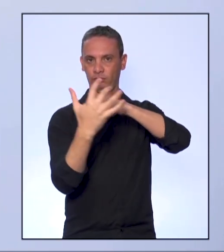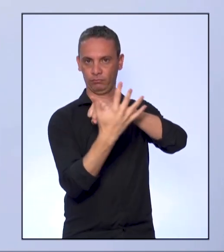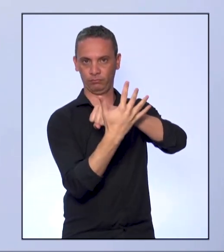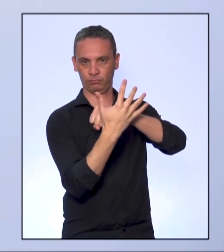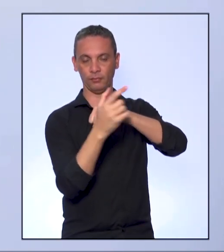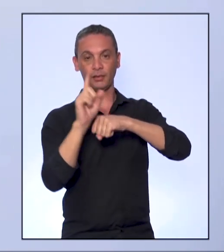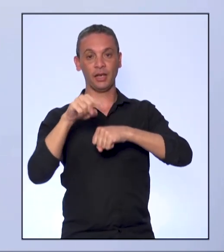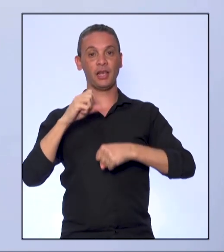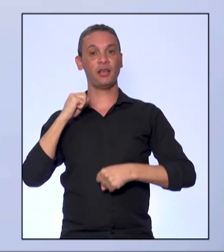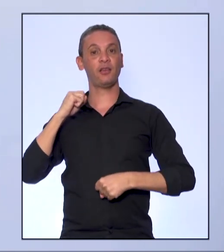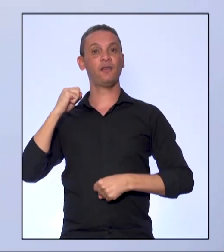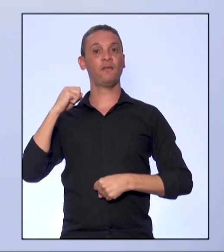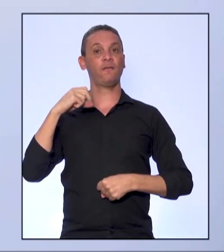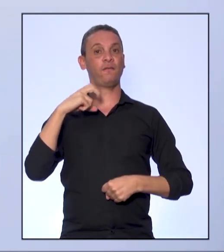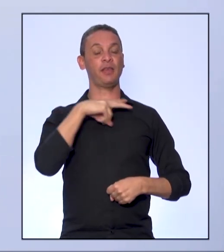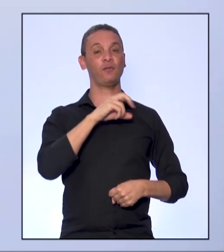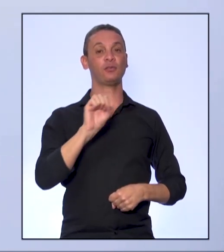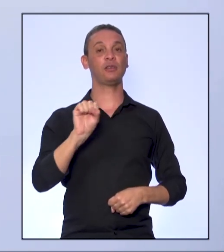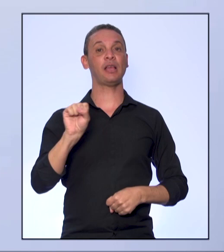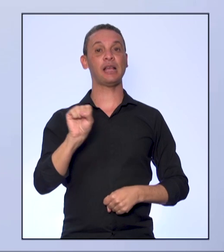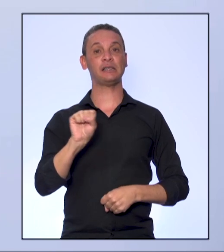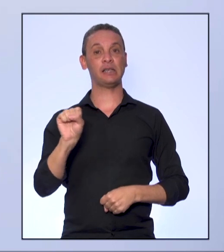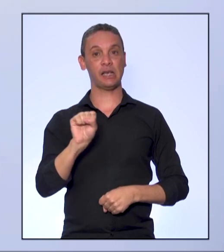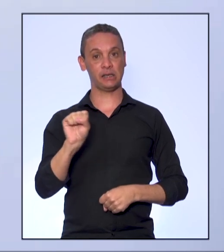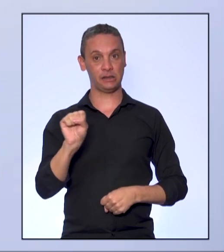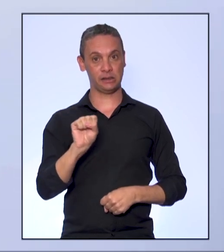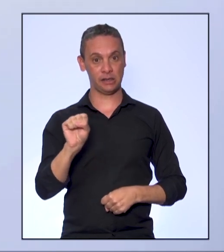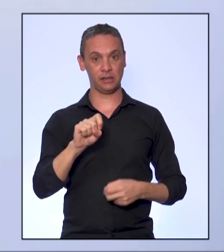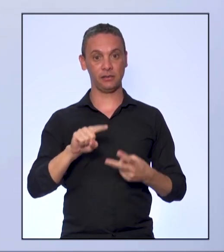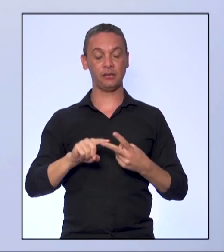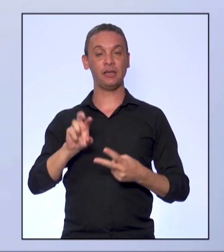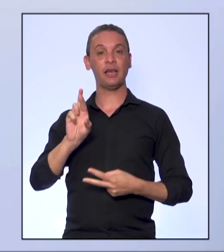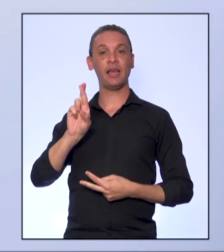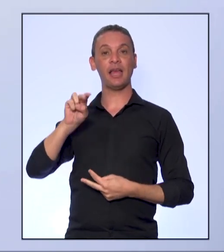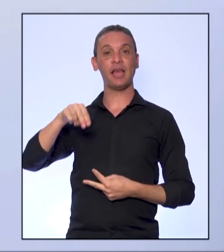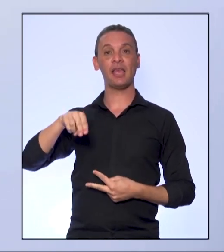vírus SS, bora ver se a gente sabe, RNA